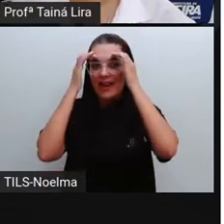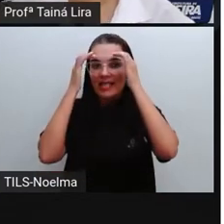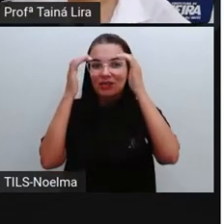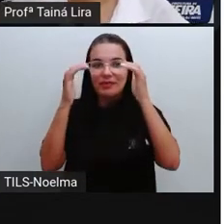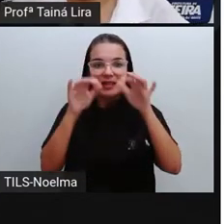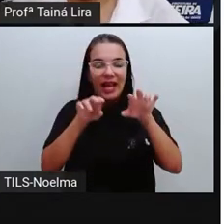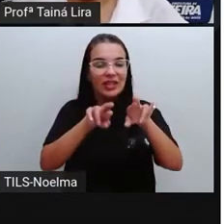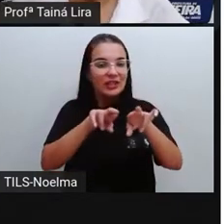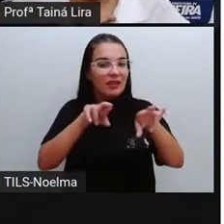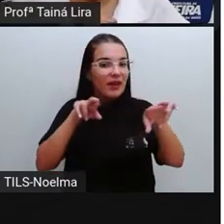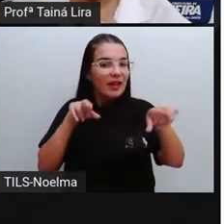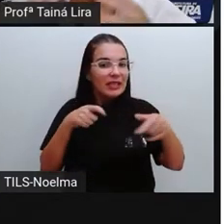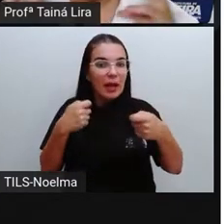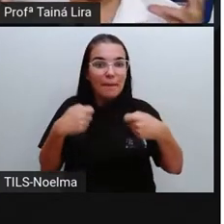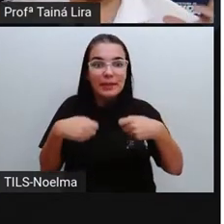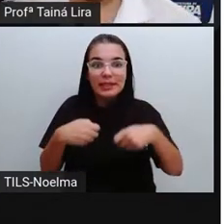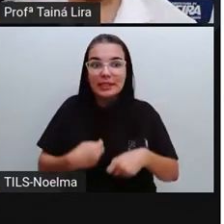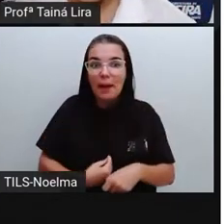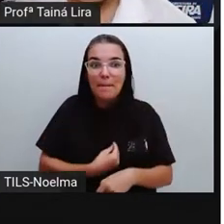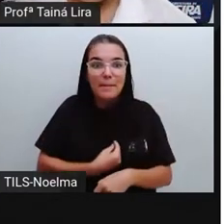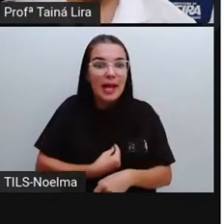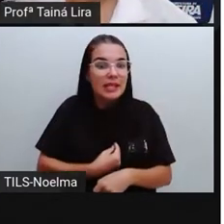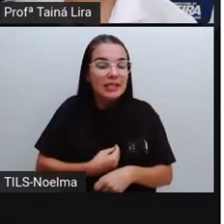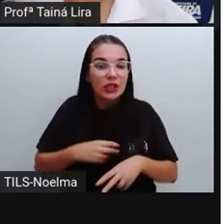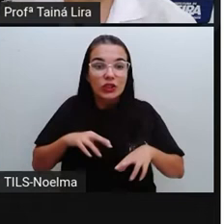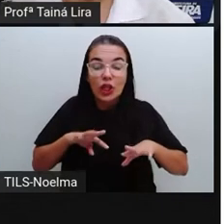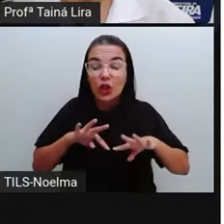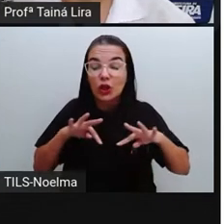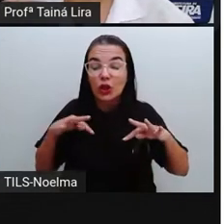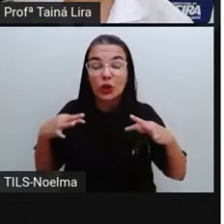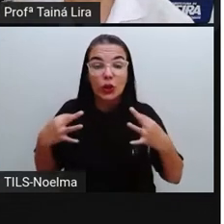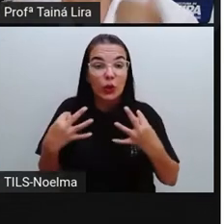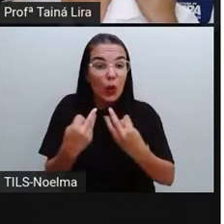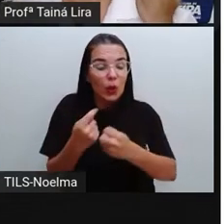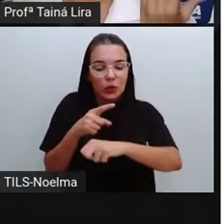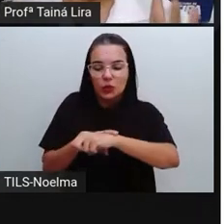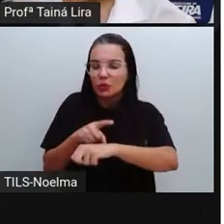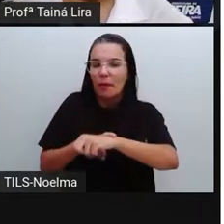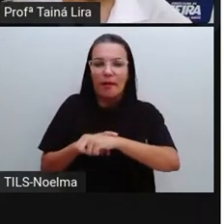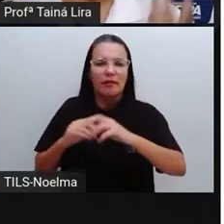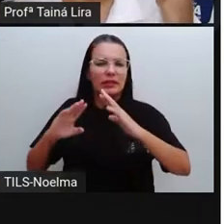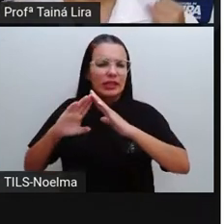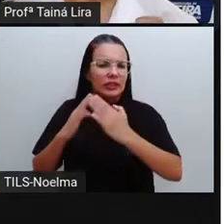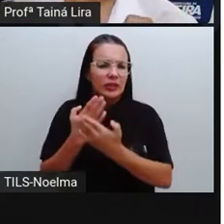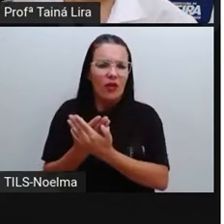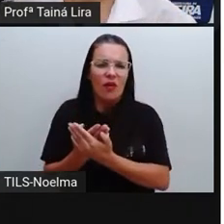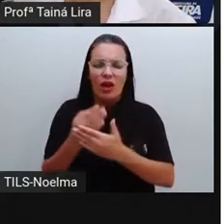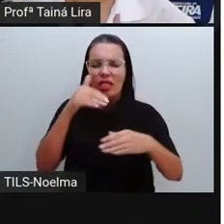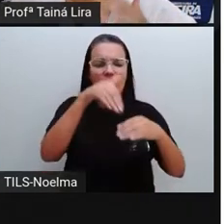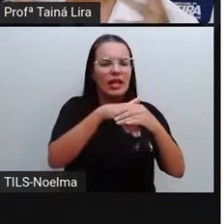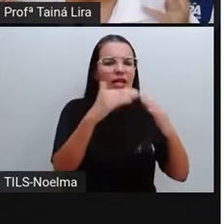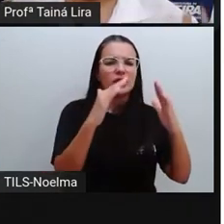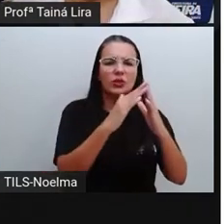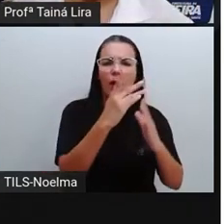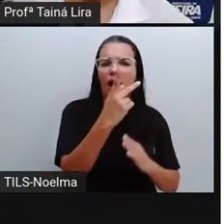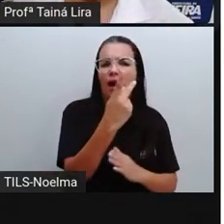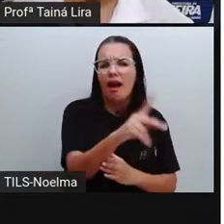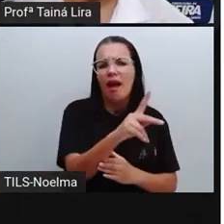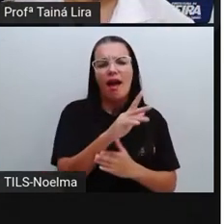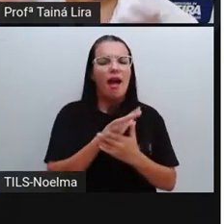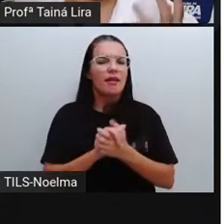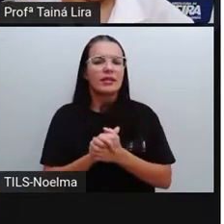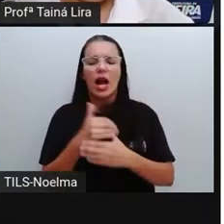diferenças, ela precisa estar ali presente em todas as situações. Então, na escola, dentro da sua casa, em qualquer lugar que